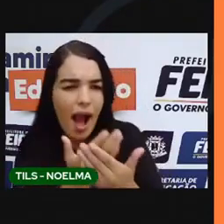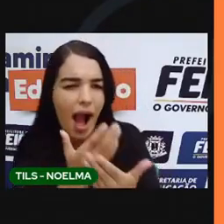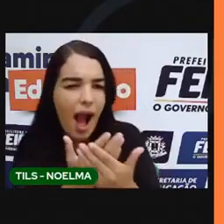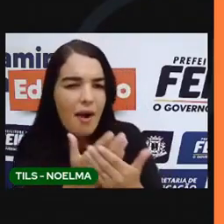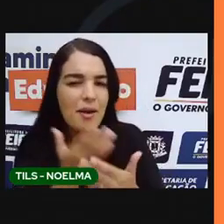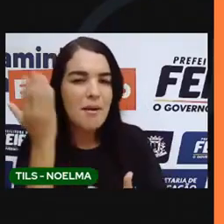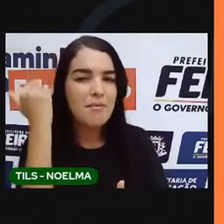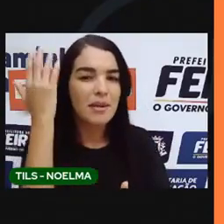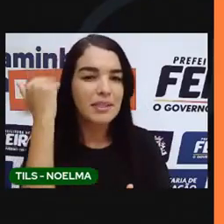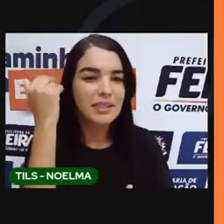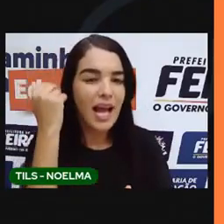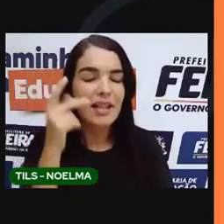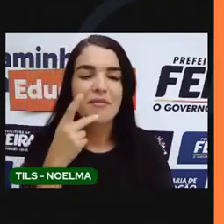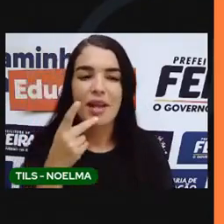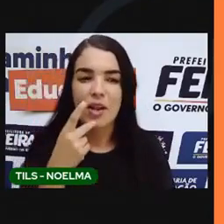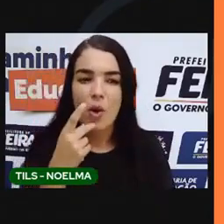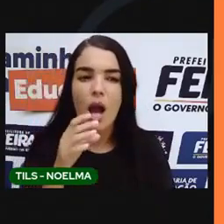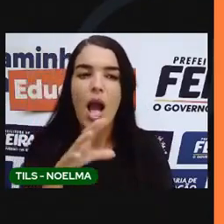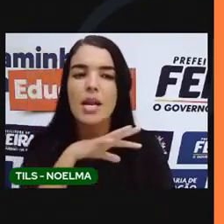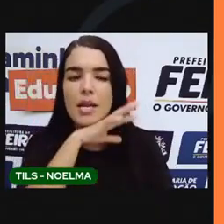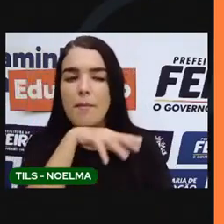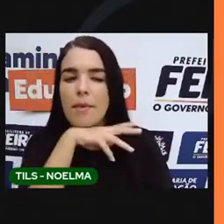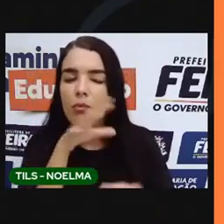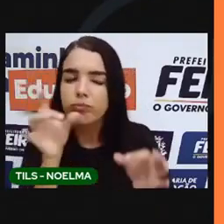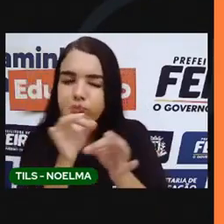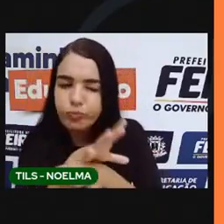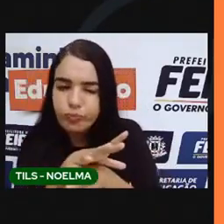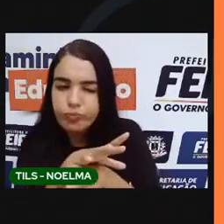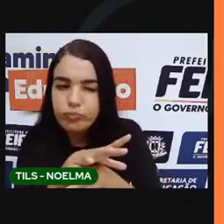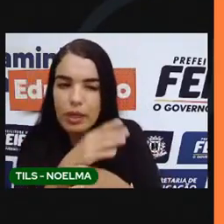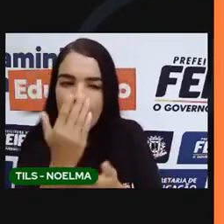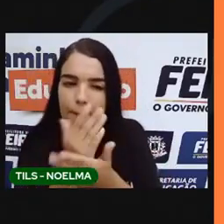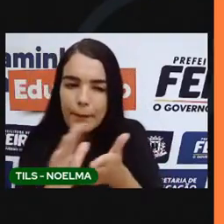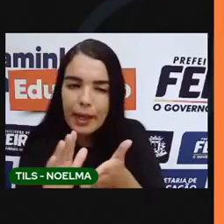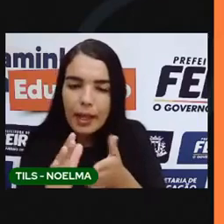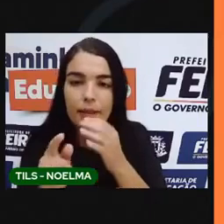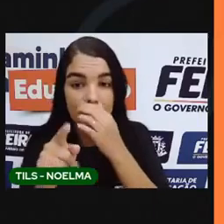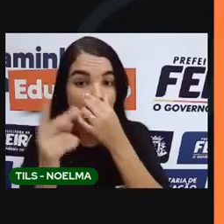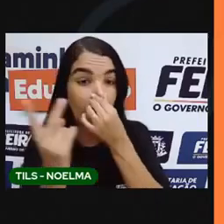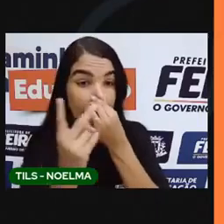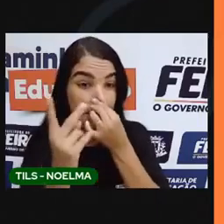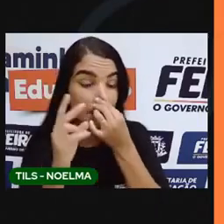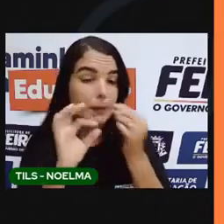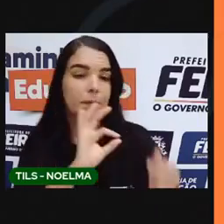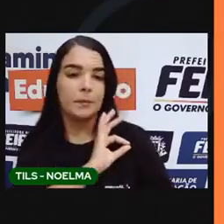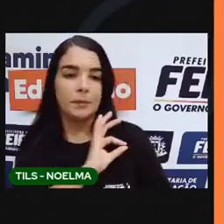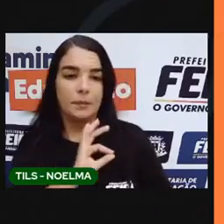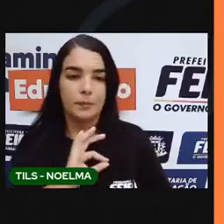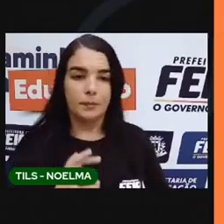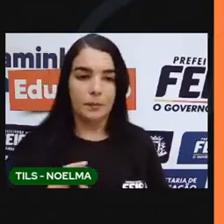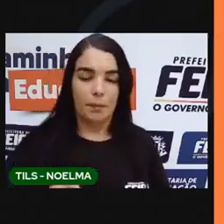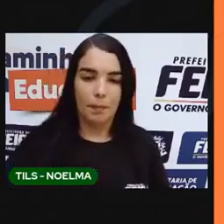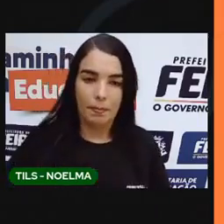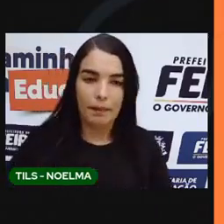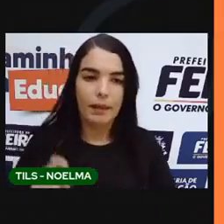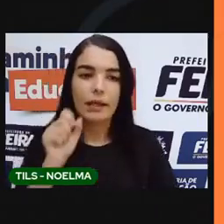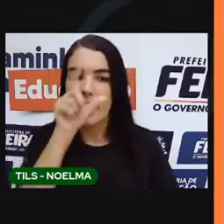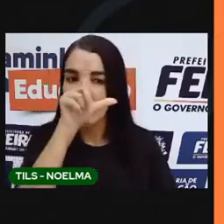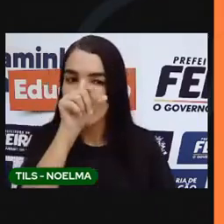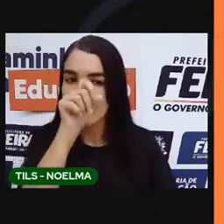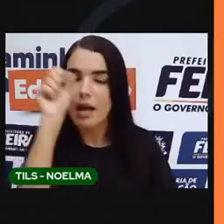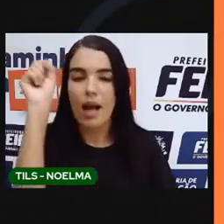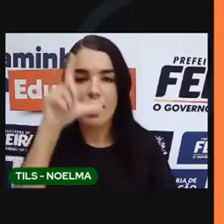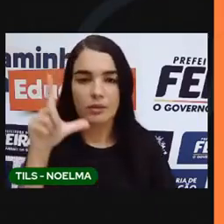sobre alguns animais em extinção? Olha aí 2 dos que nós estudamos, onça pintada e arara azul. Mas